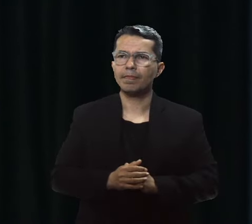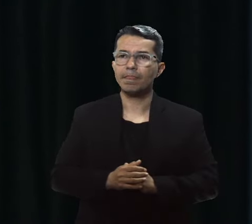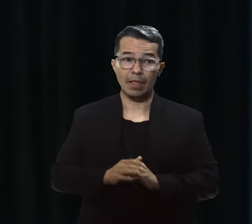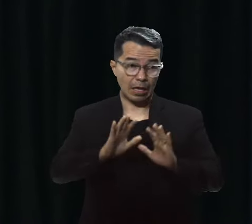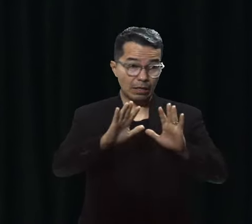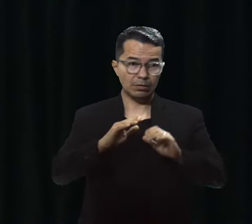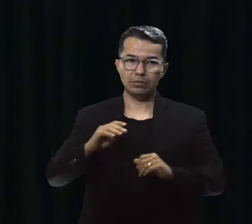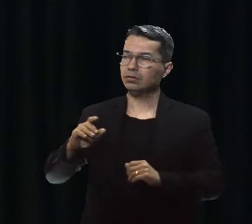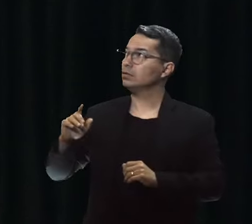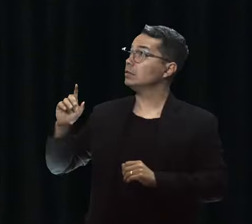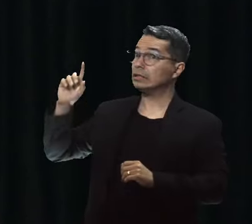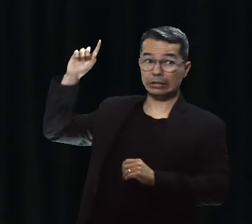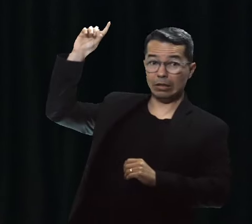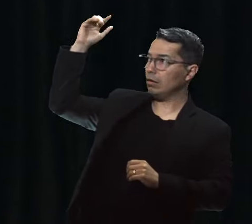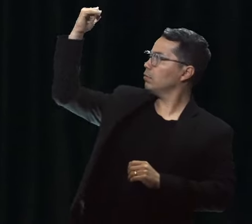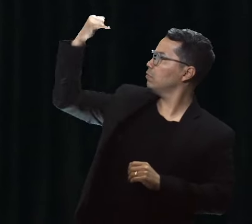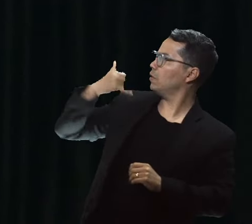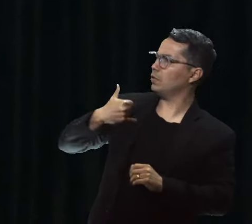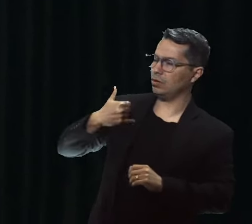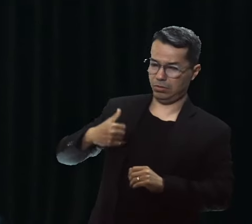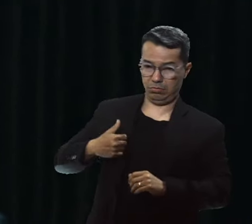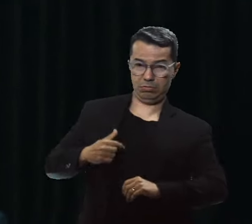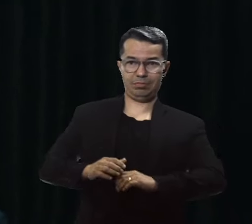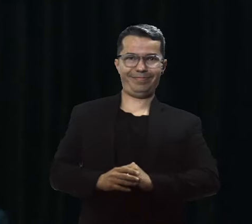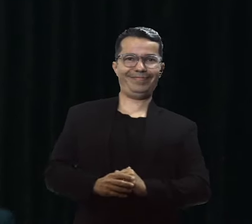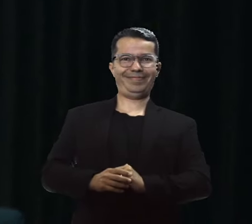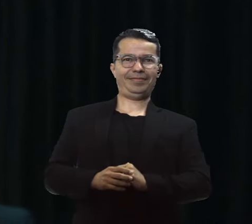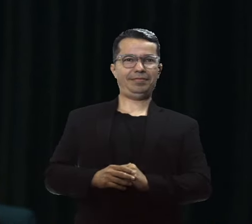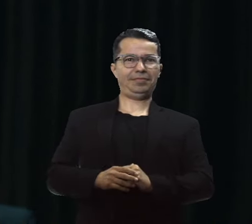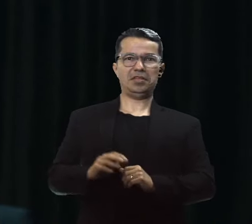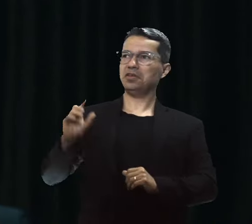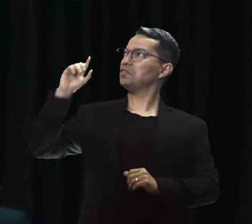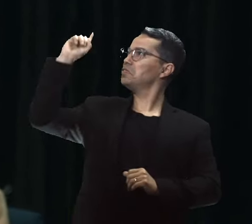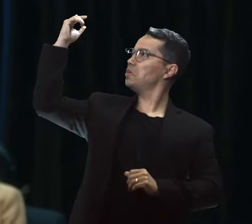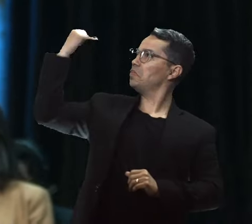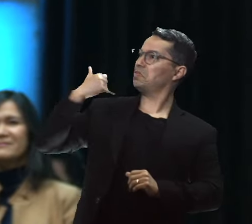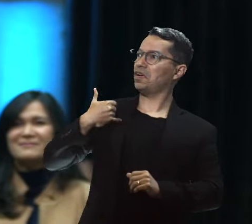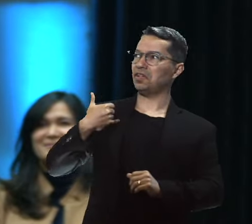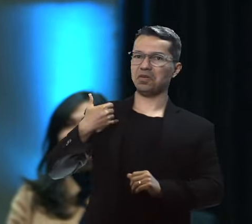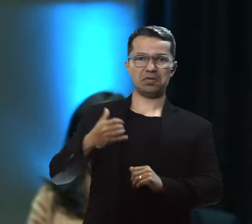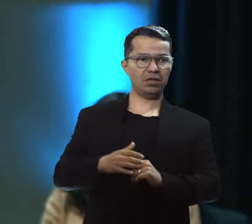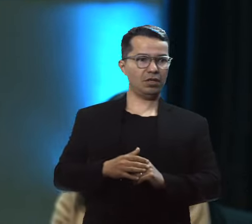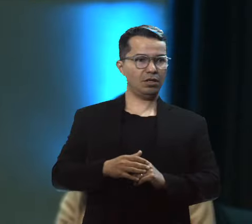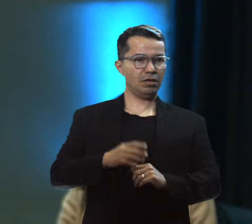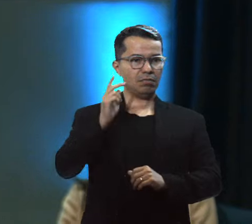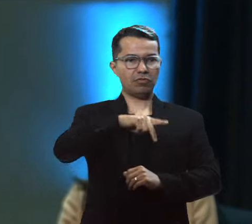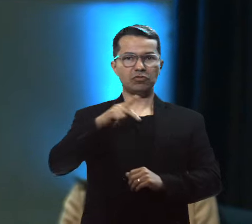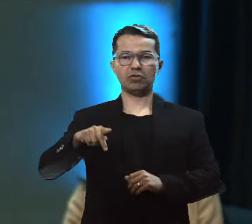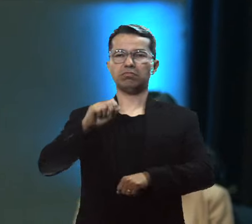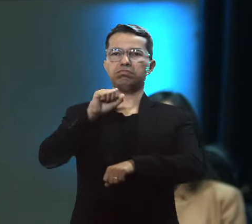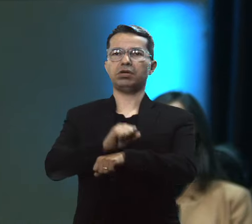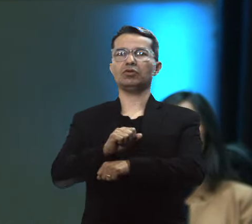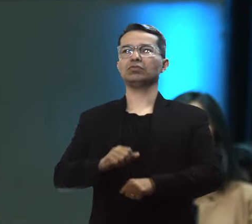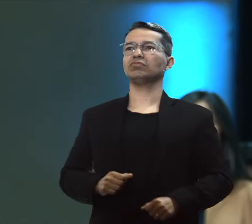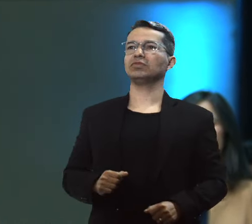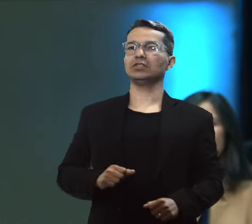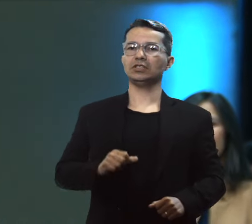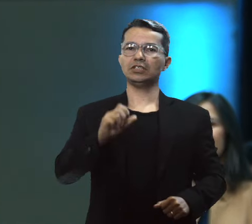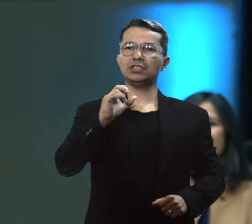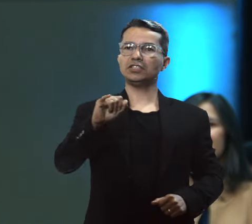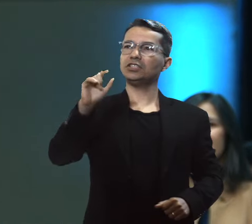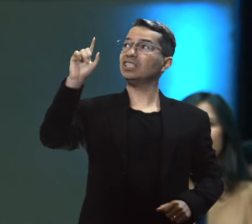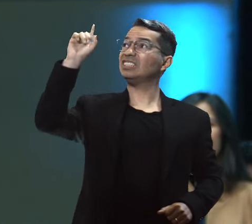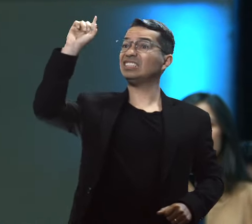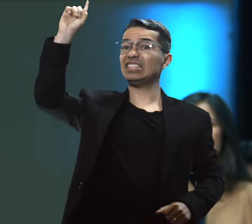vou falar com você agora. E eu lembro que até me arrumei na cadeira assim, eu falei: ué? E o professor parou a aula e falou: quando Deus te